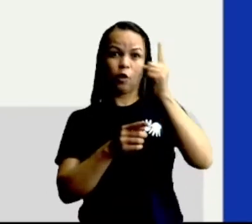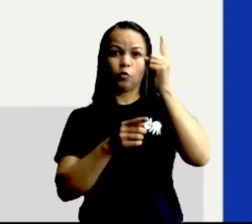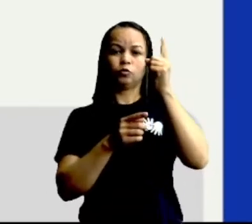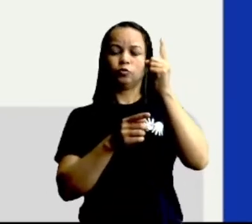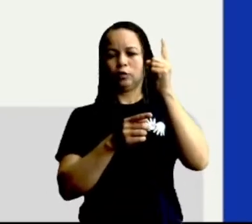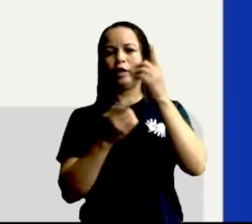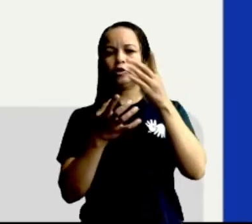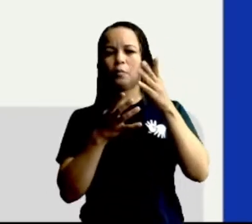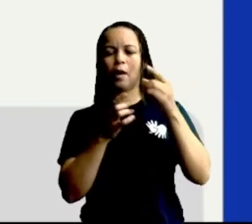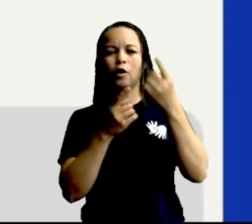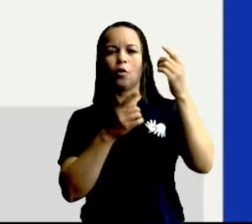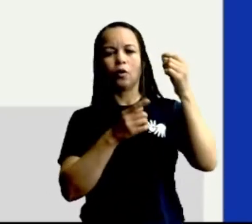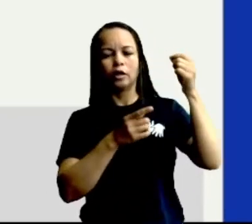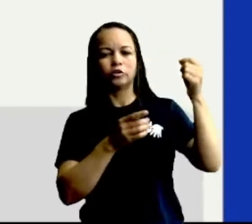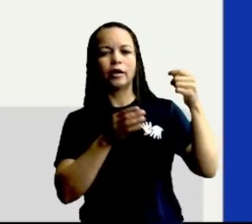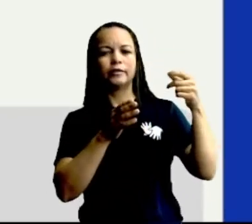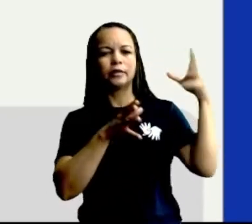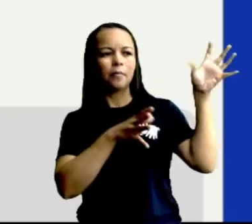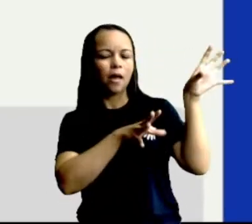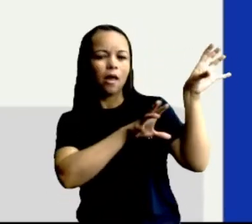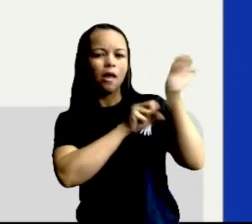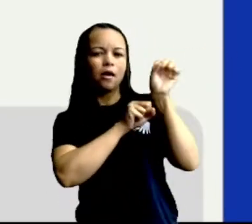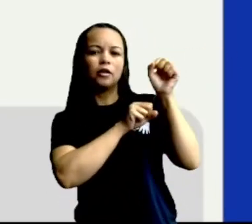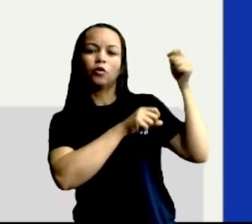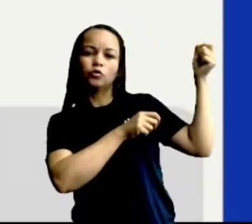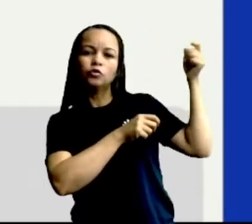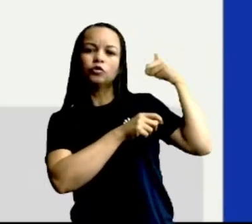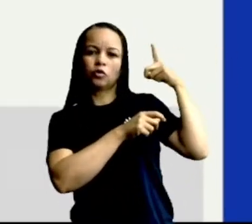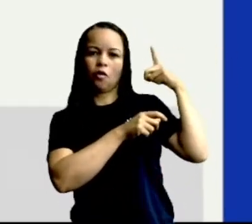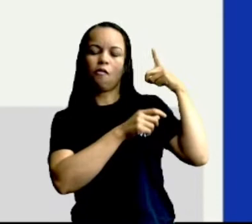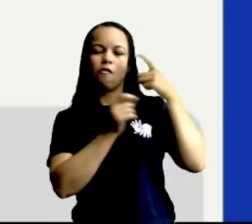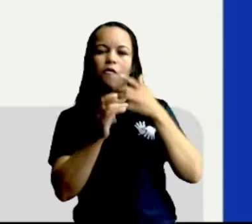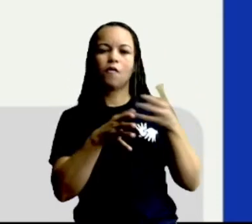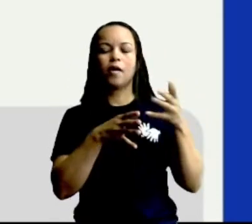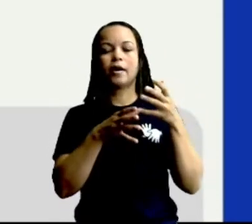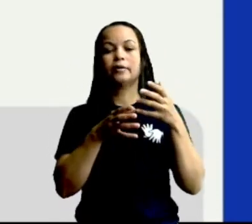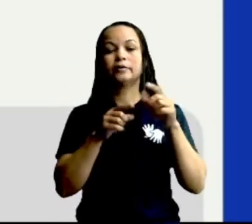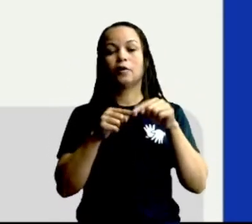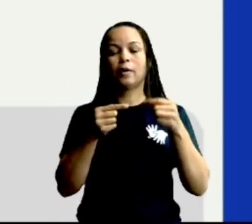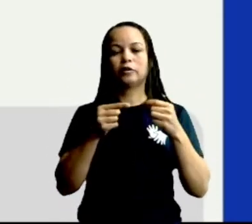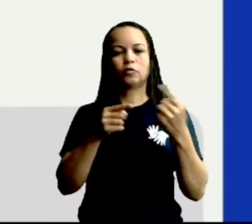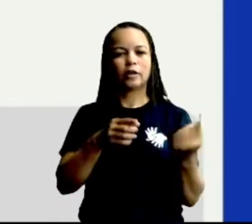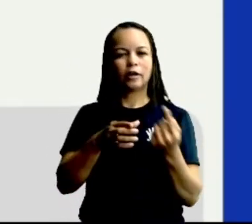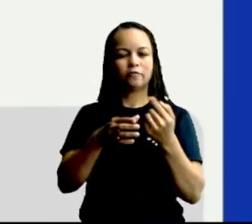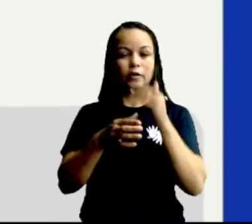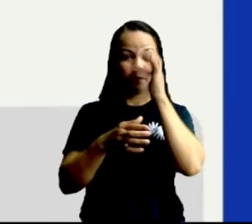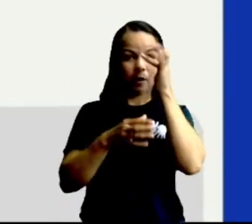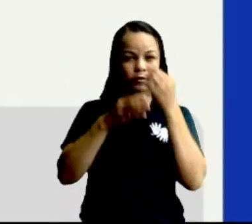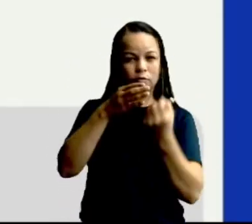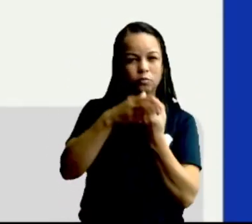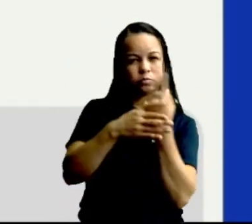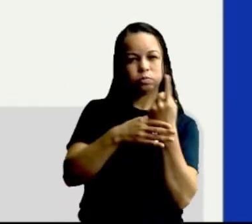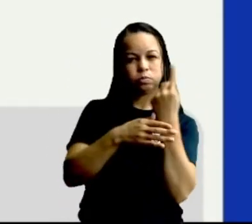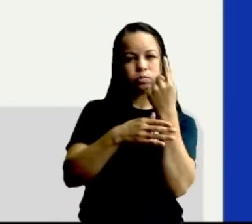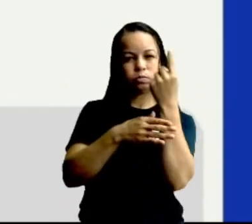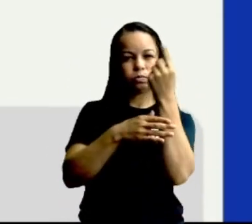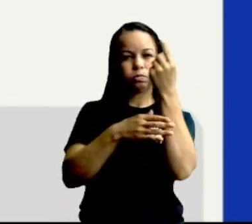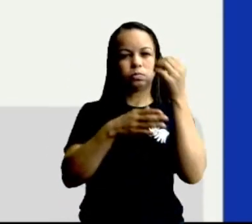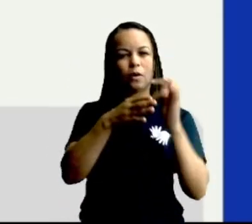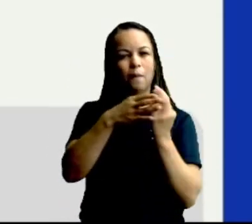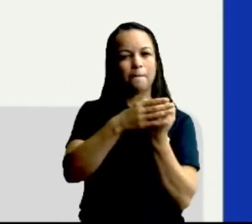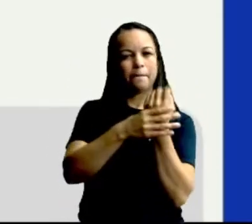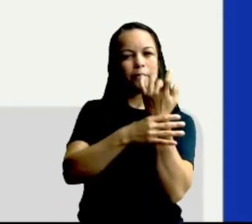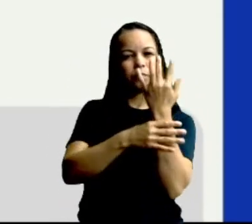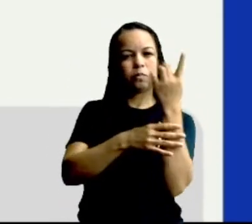assim receber mais luz solar. Então, quanto mais a planta vai crescendo para cima em seu tamanho, a sua